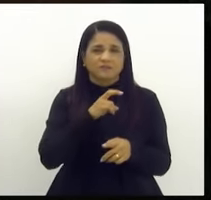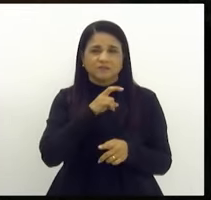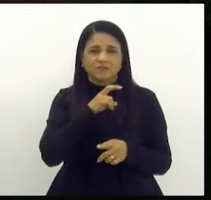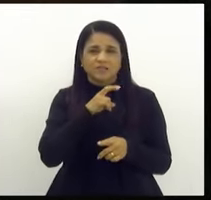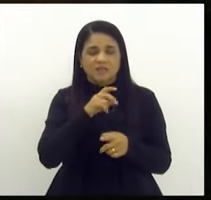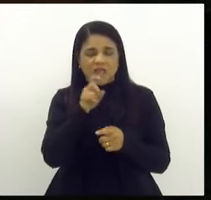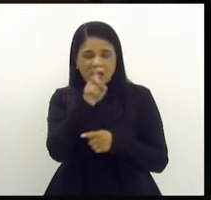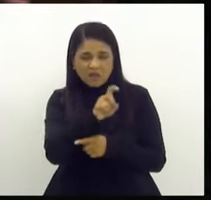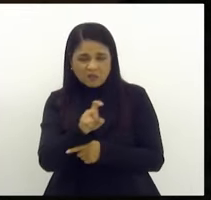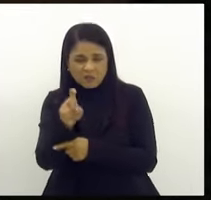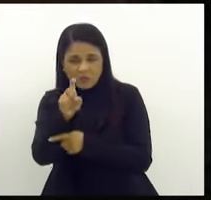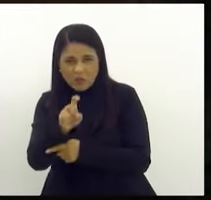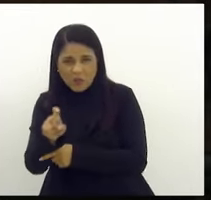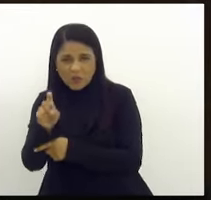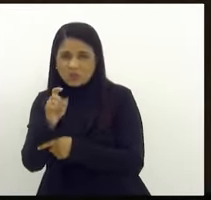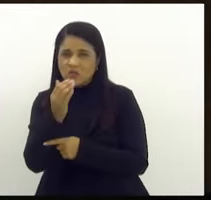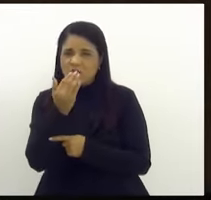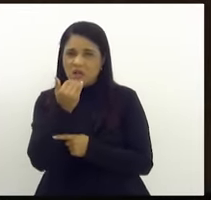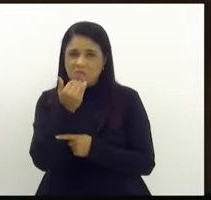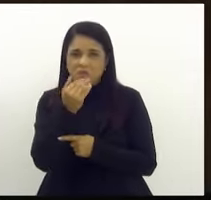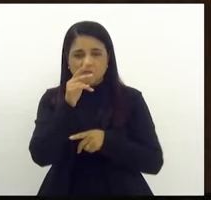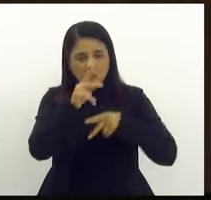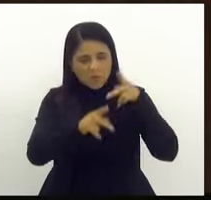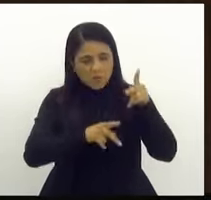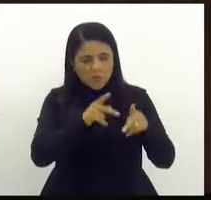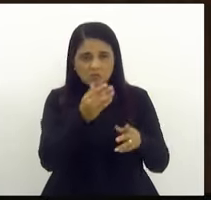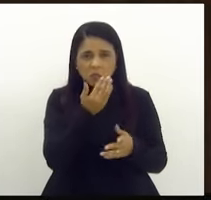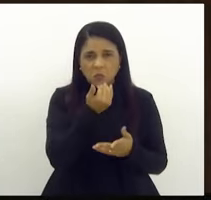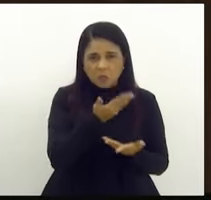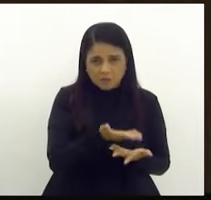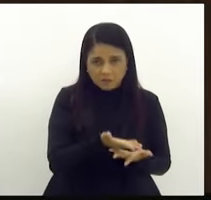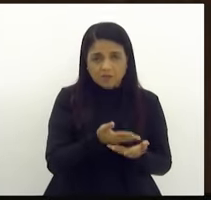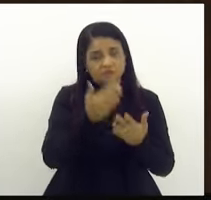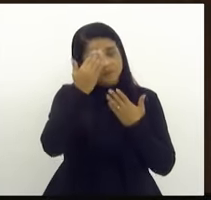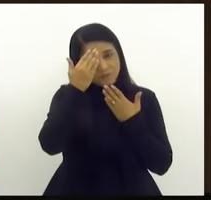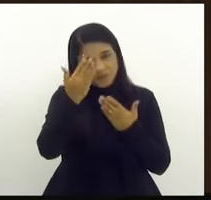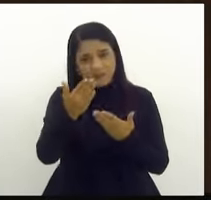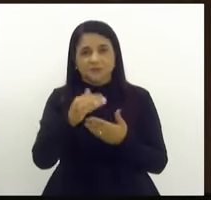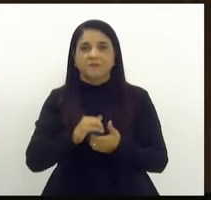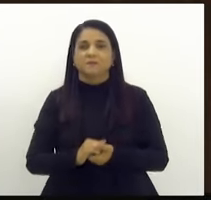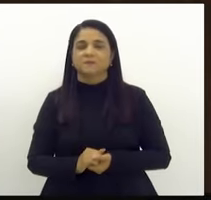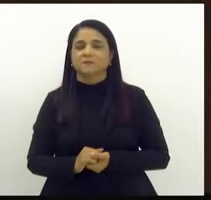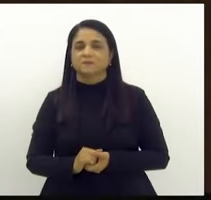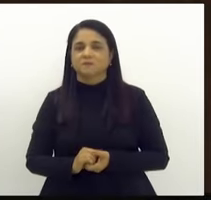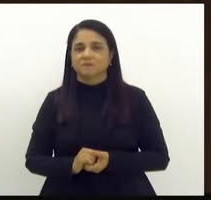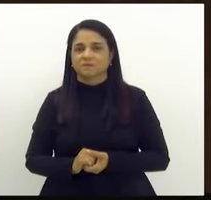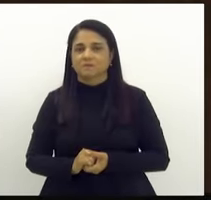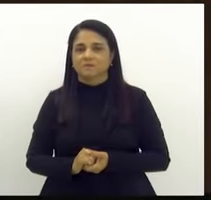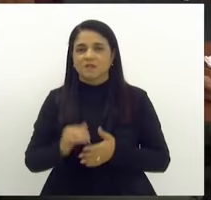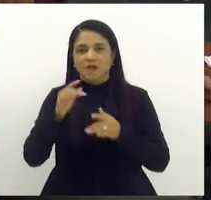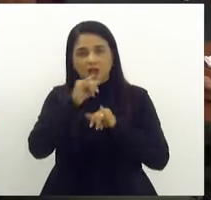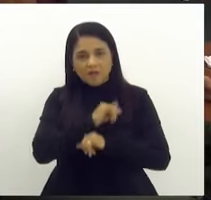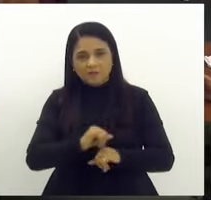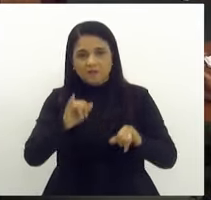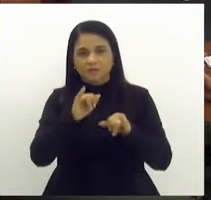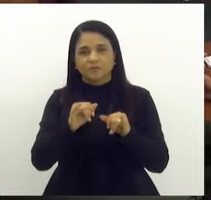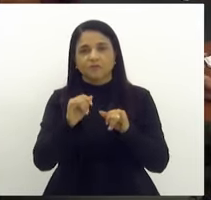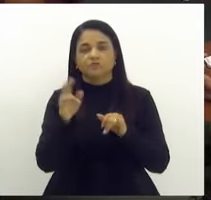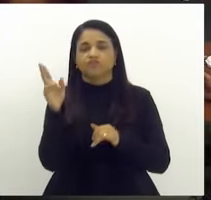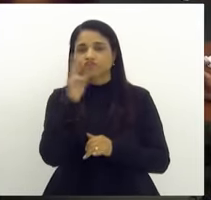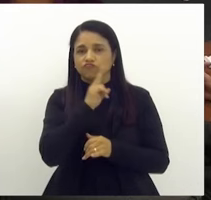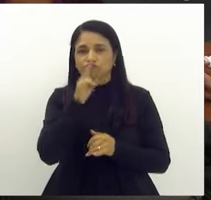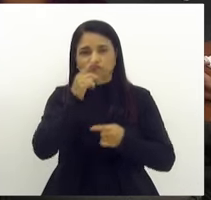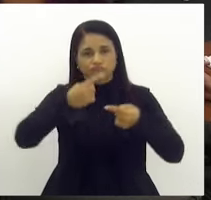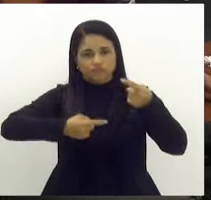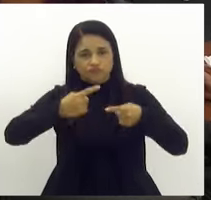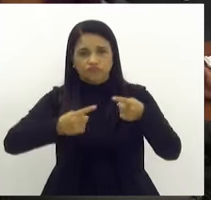agrotóxico estão chegando Hoje paraa nossa população então muito obrigada obrigado anuncio em regime de urgência